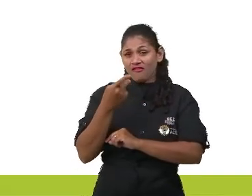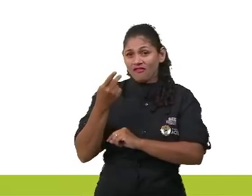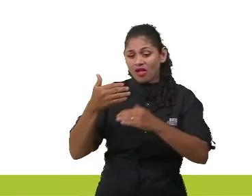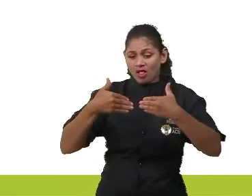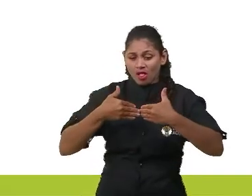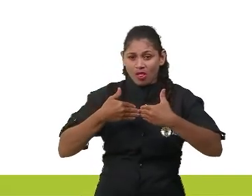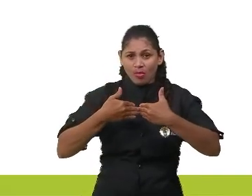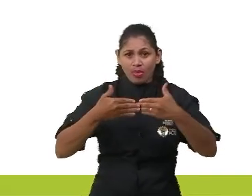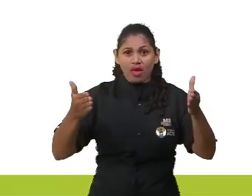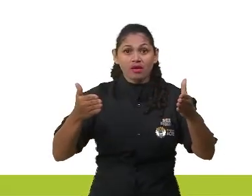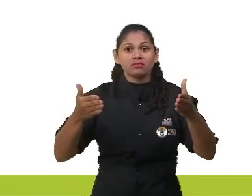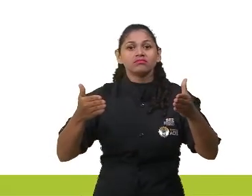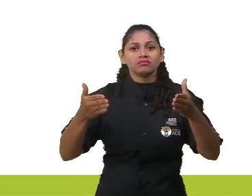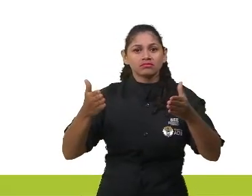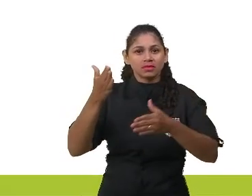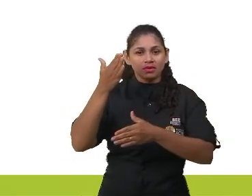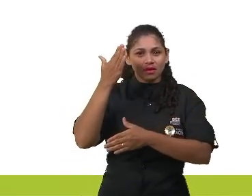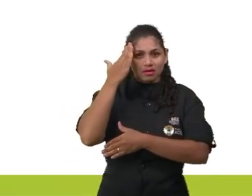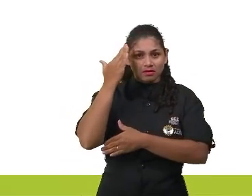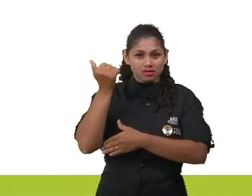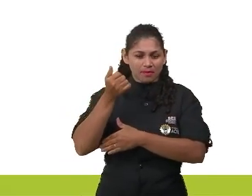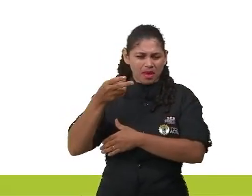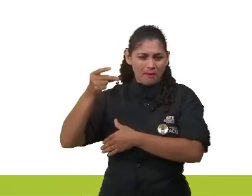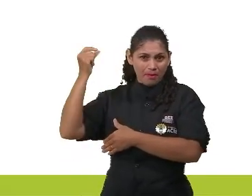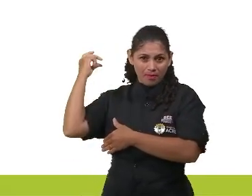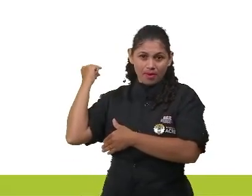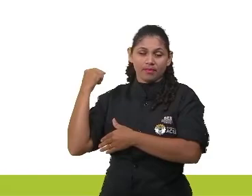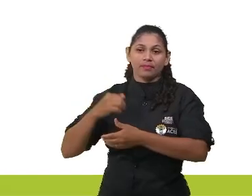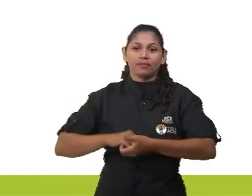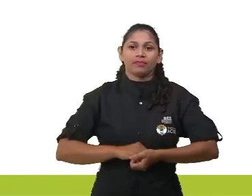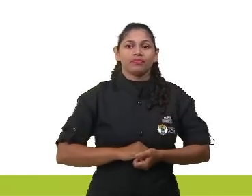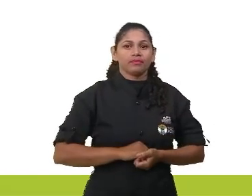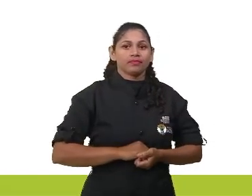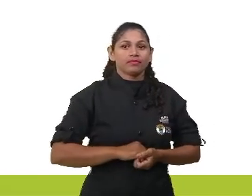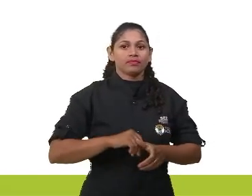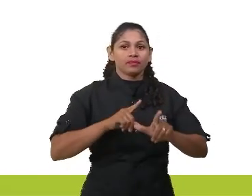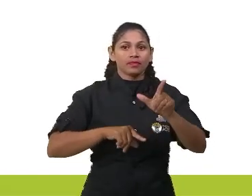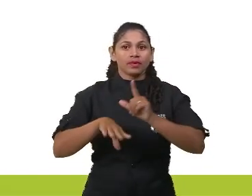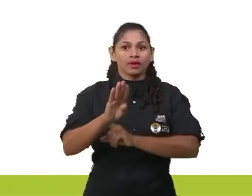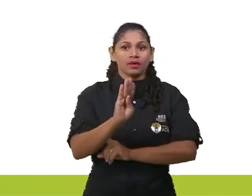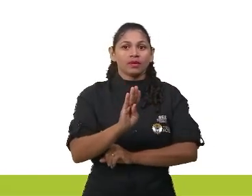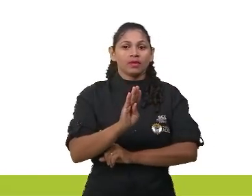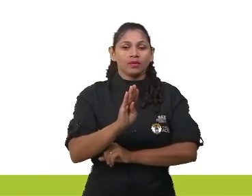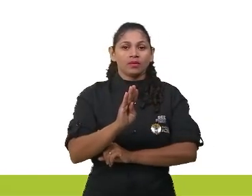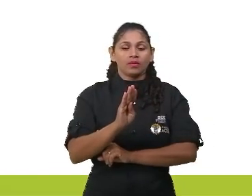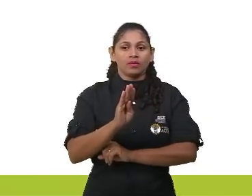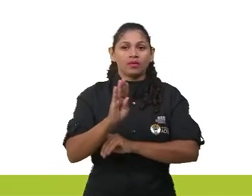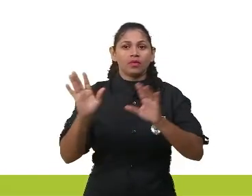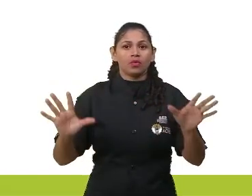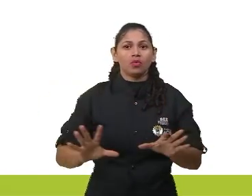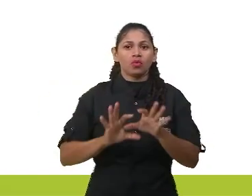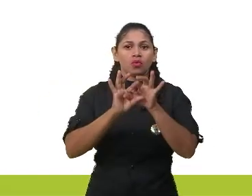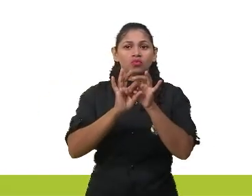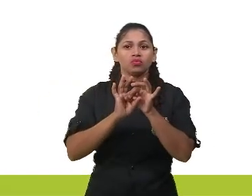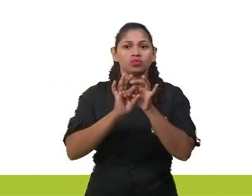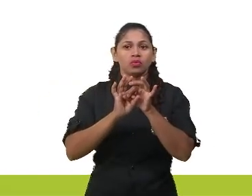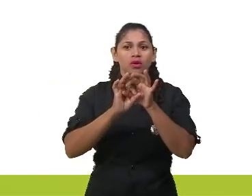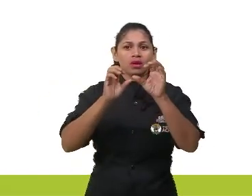de produção de novos conhecimentos baseados na racionalidade. B. Conciliação e revelação